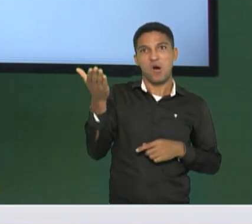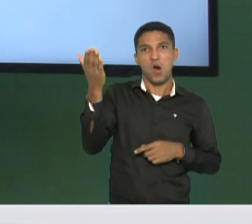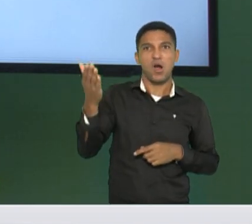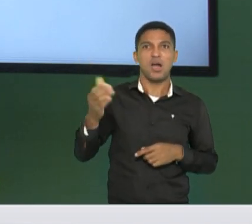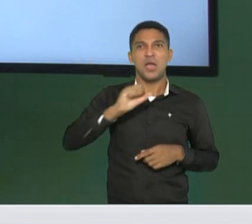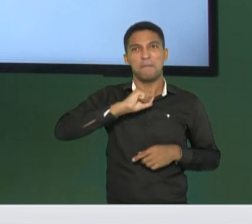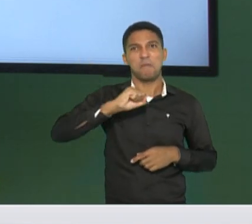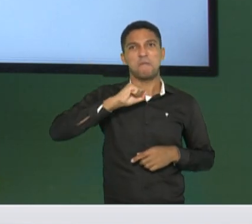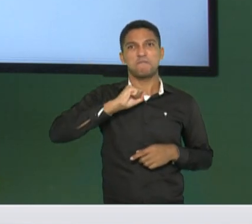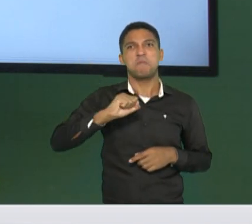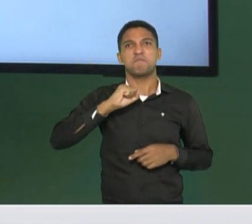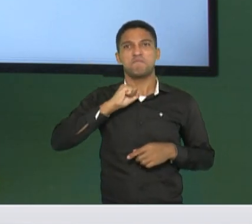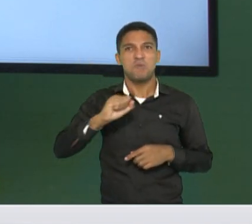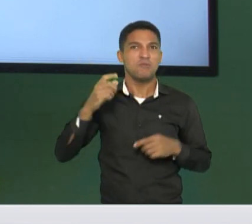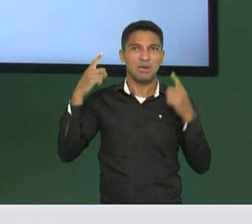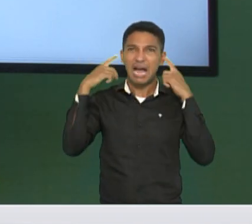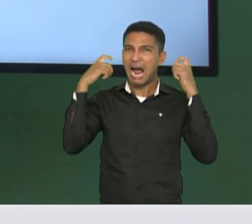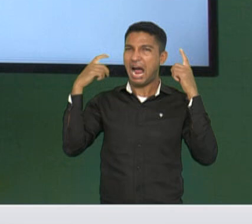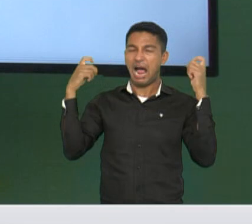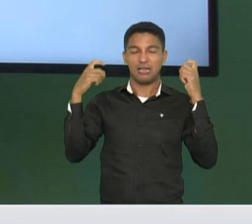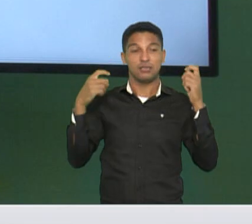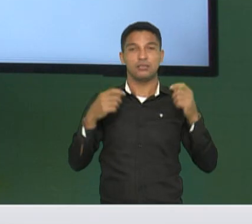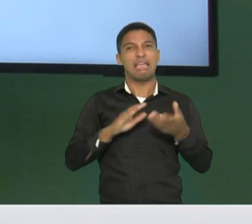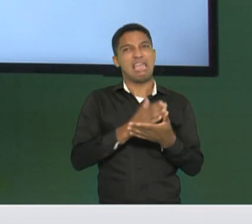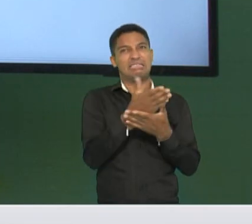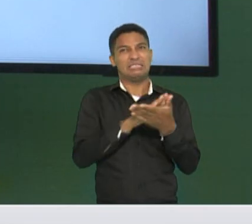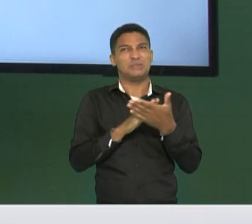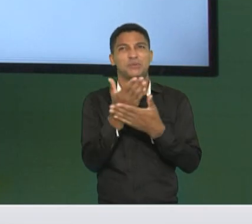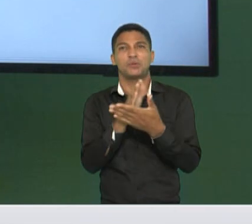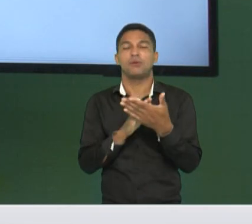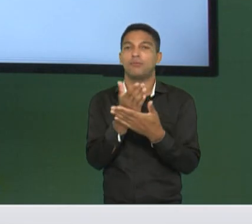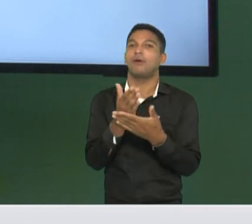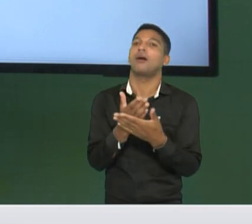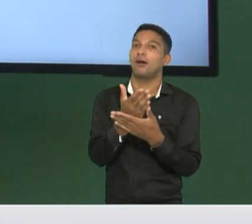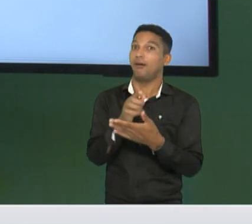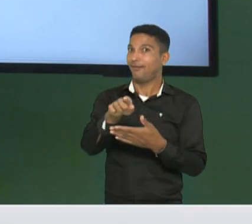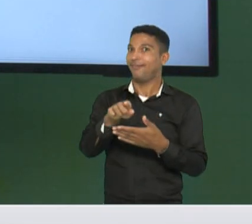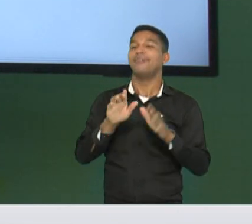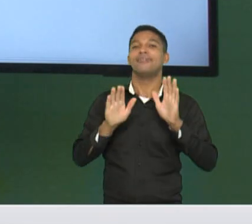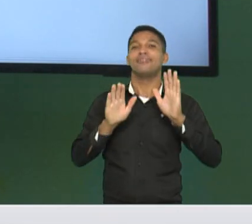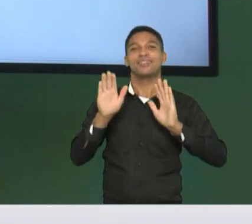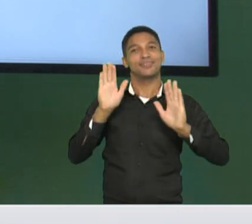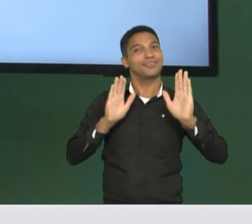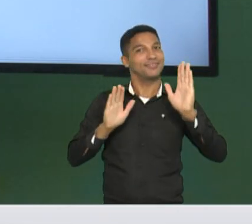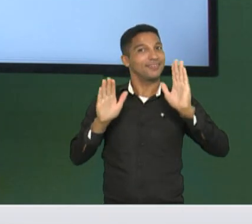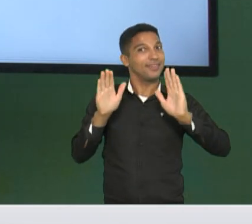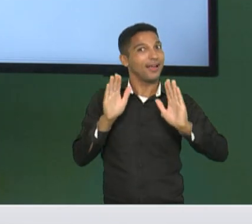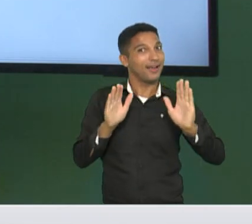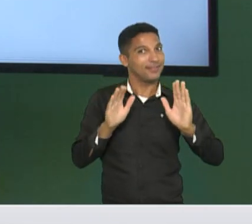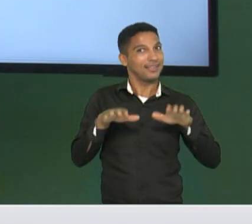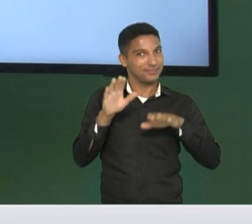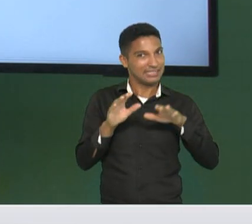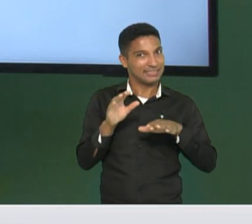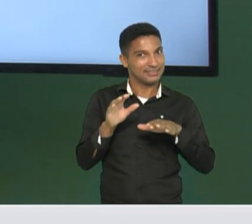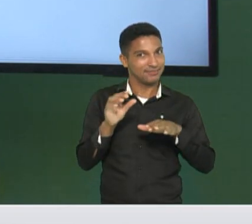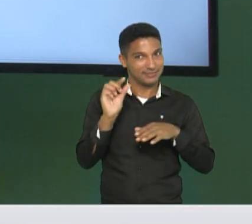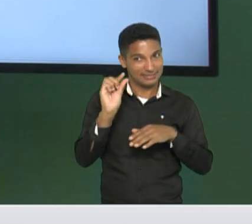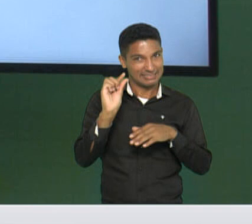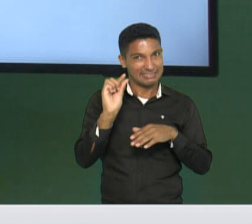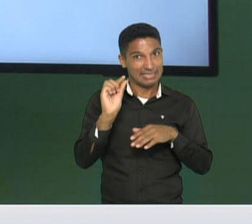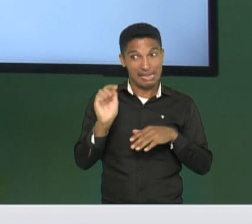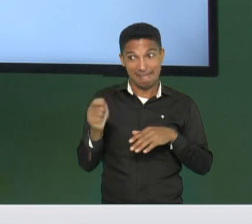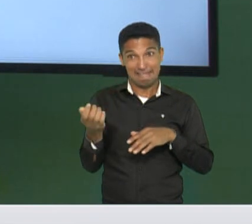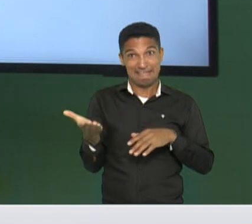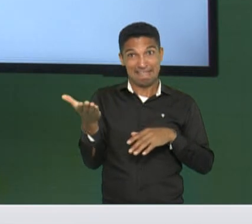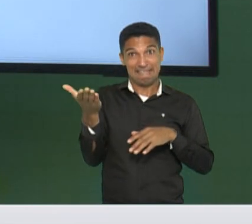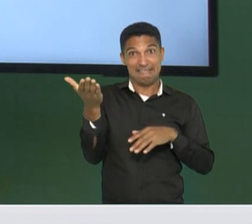alto e podia estar incomodando os vizinhos? Pois é, temos que cuidar um pouquinho desse pequeno detalhe do som na